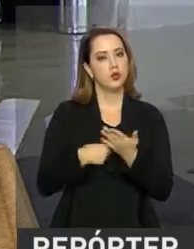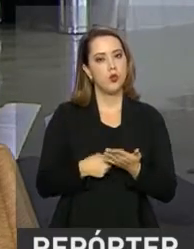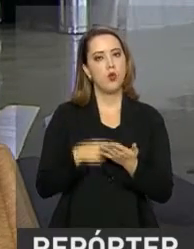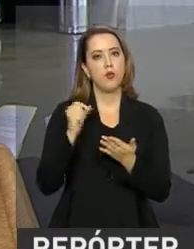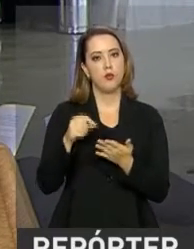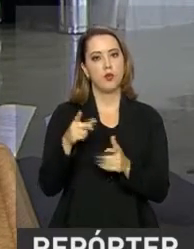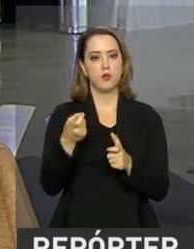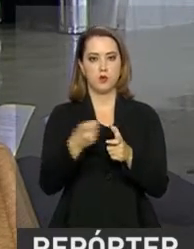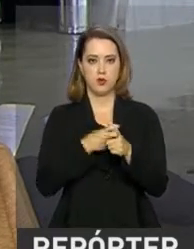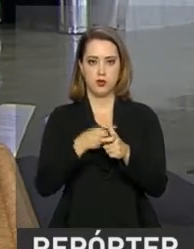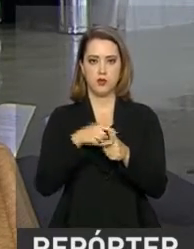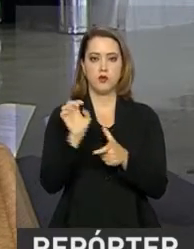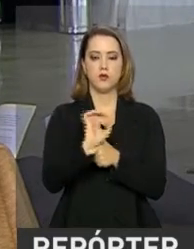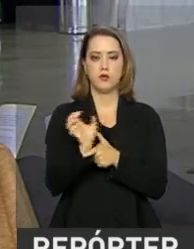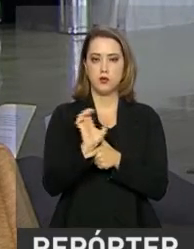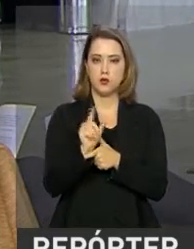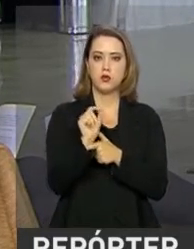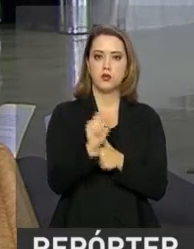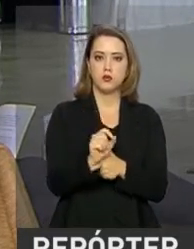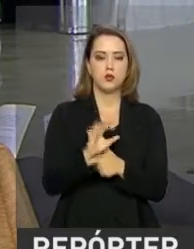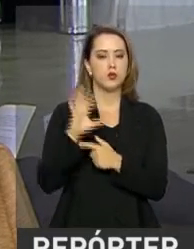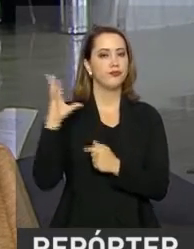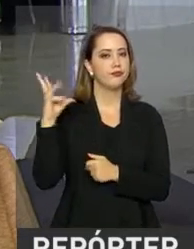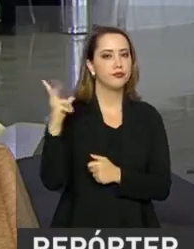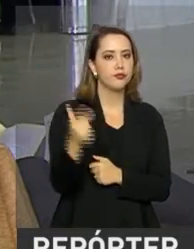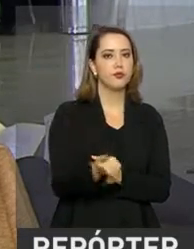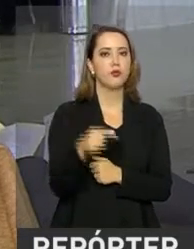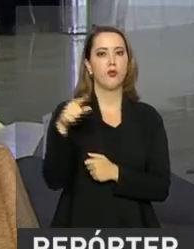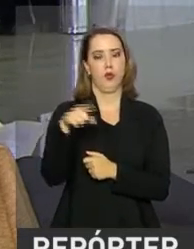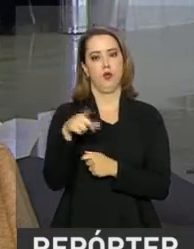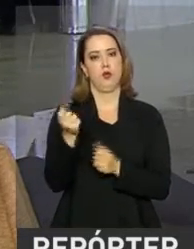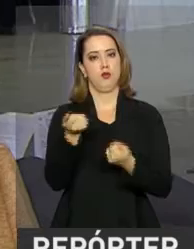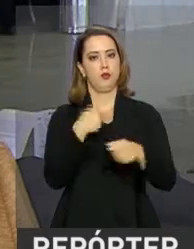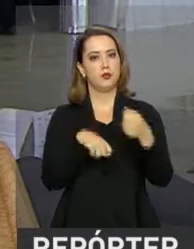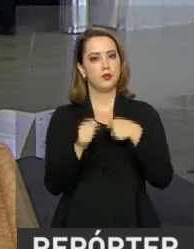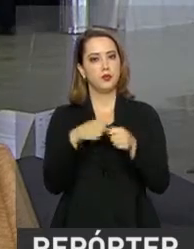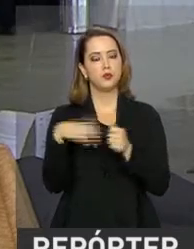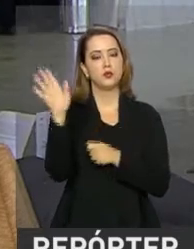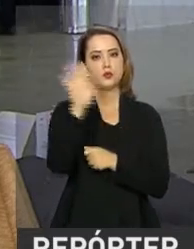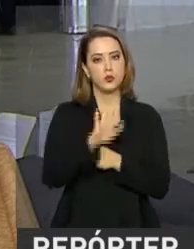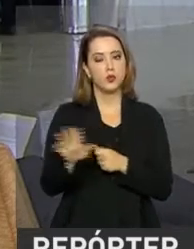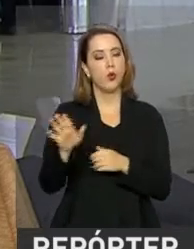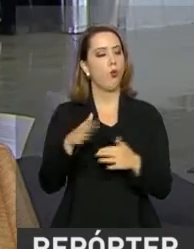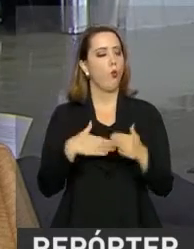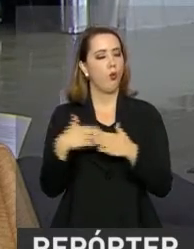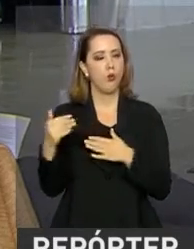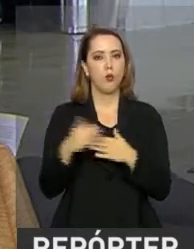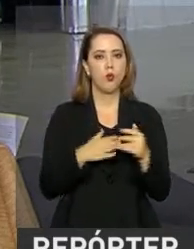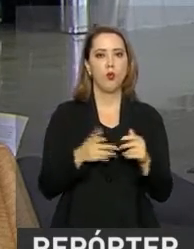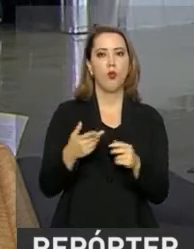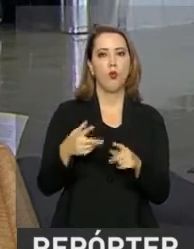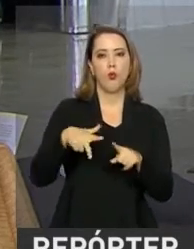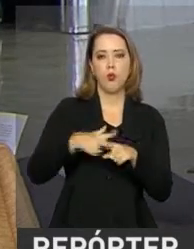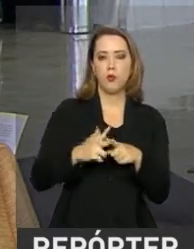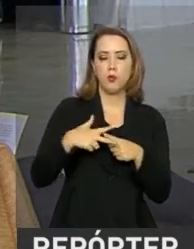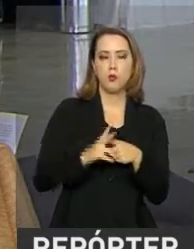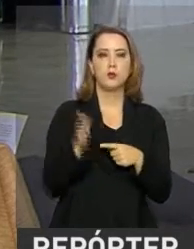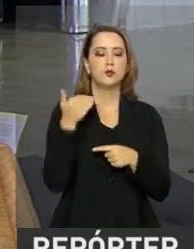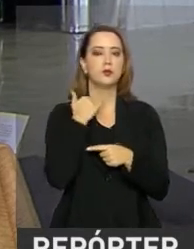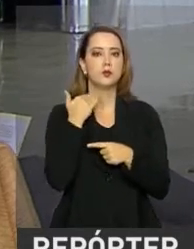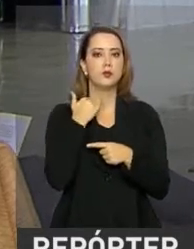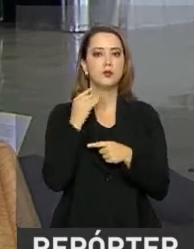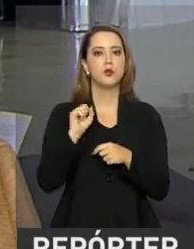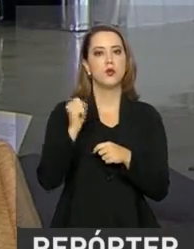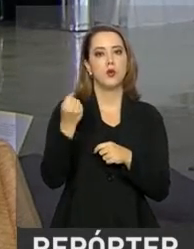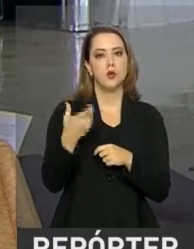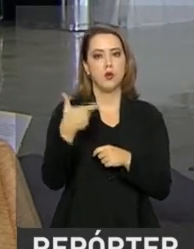lembrando que em todo o sistema financeiro nacional qualquer operação bancária seja feita por pessoa física ou